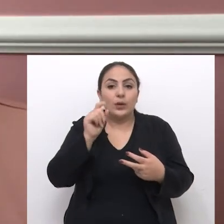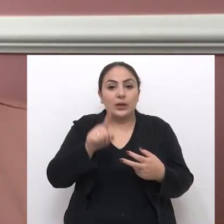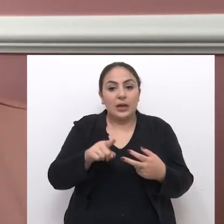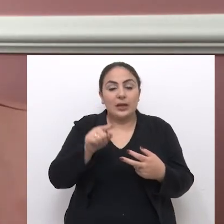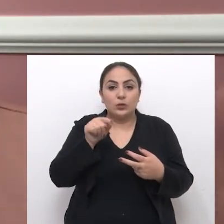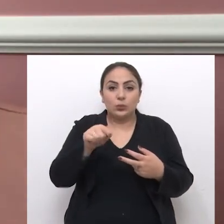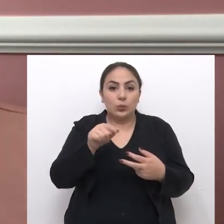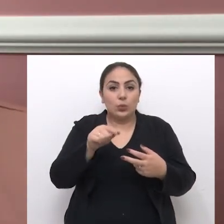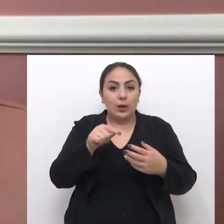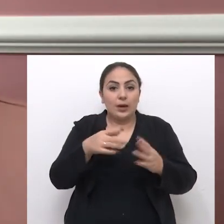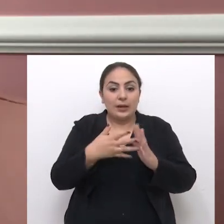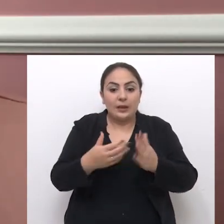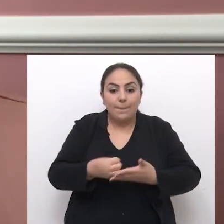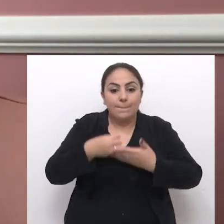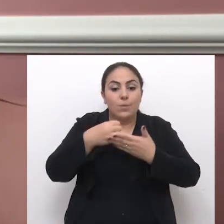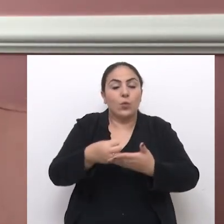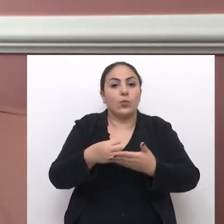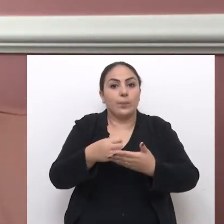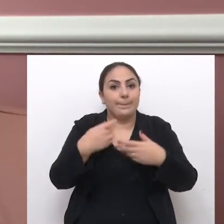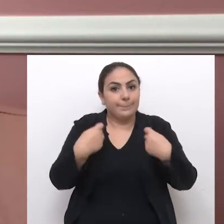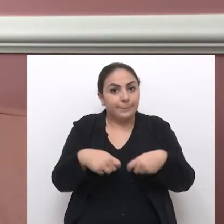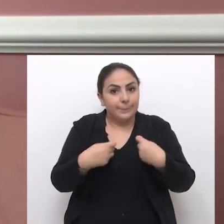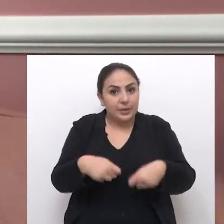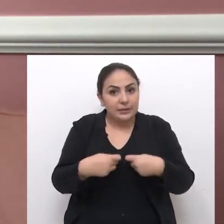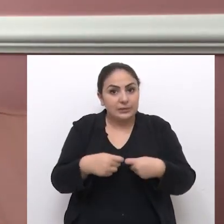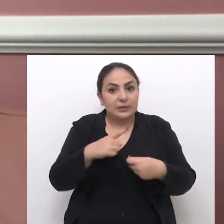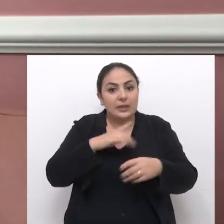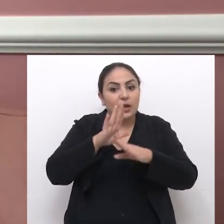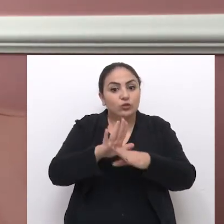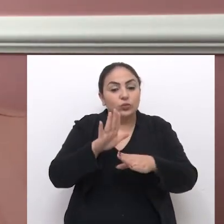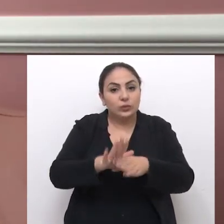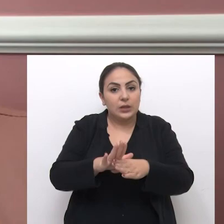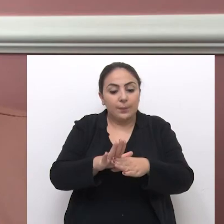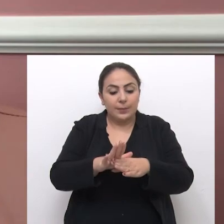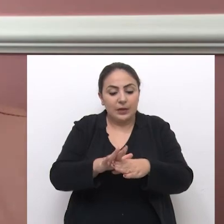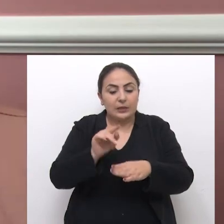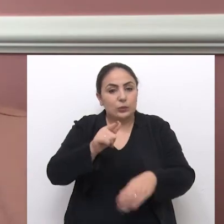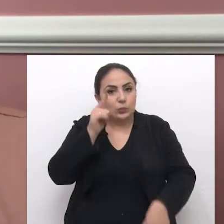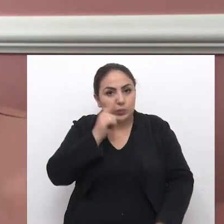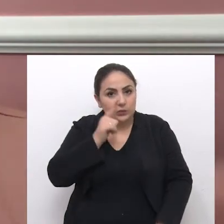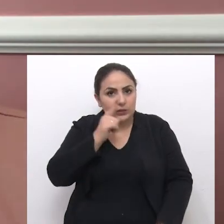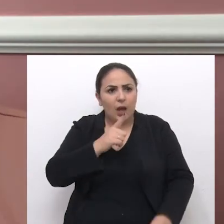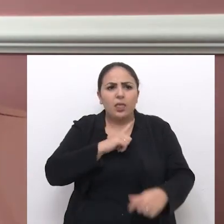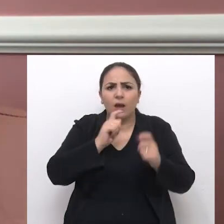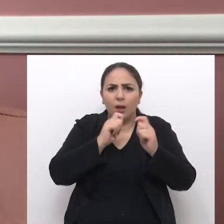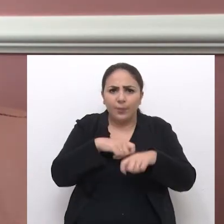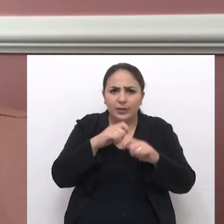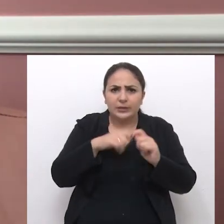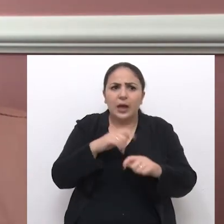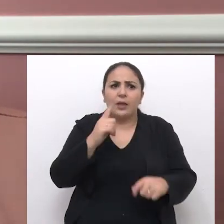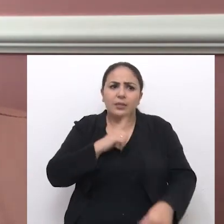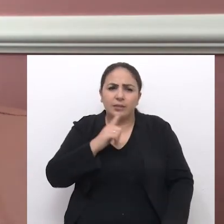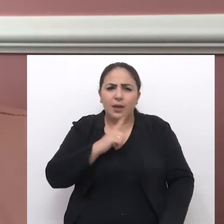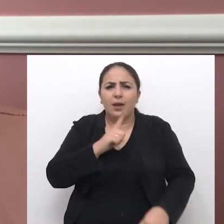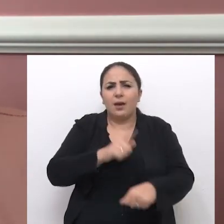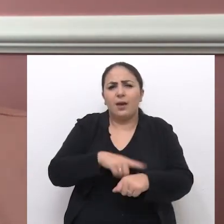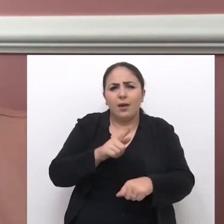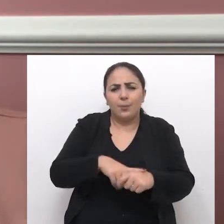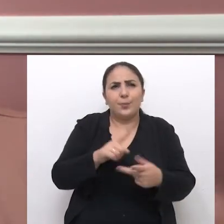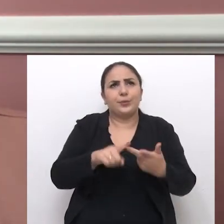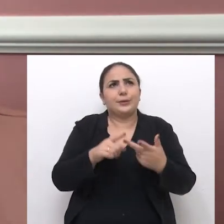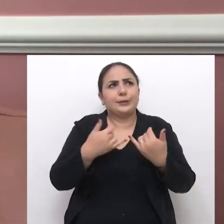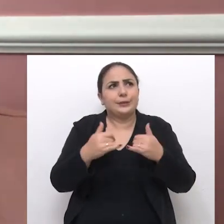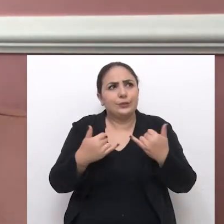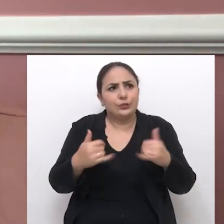saber o que a tua rede de apoio, né, vai precisar te auxiliar para que você tenha condições de tempo,